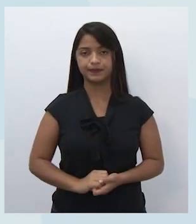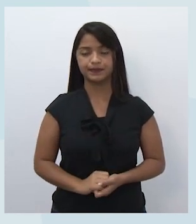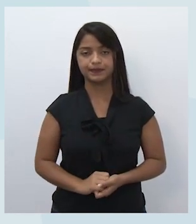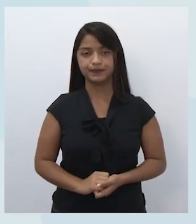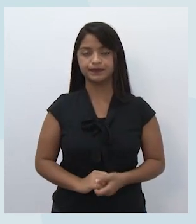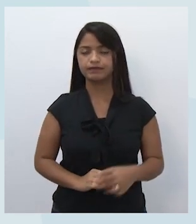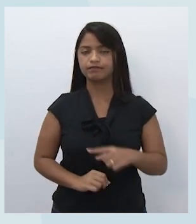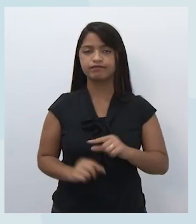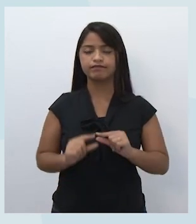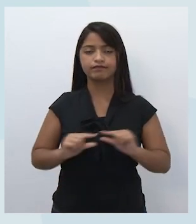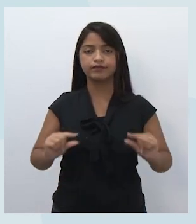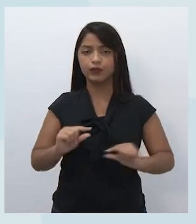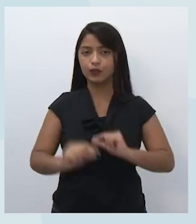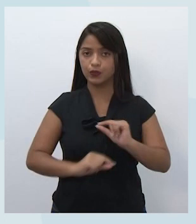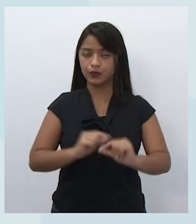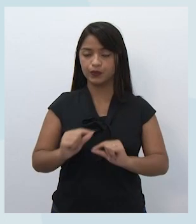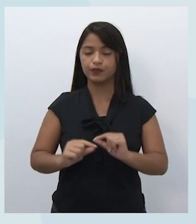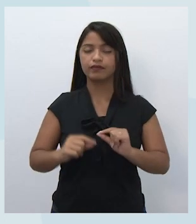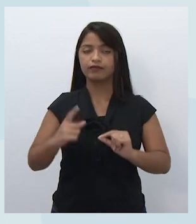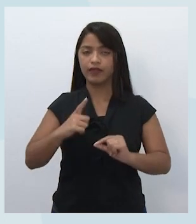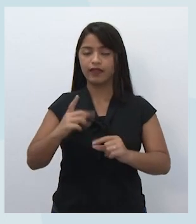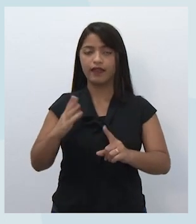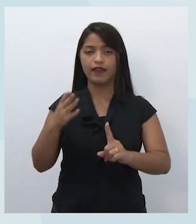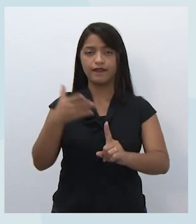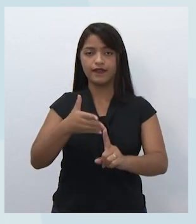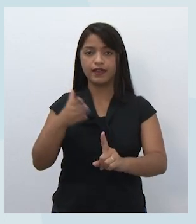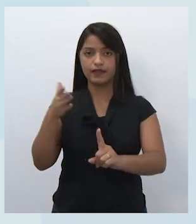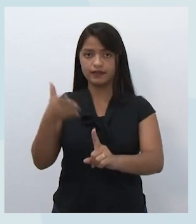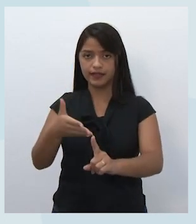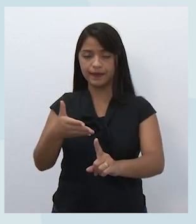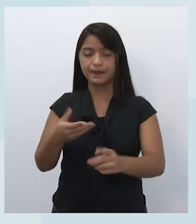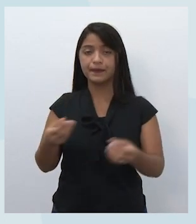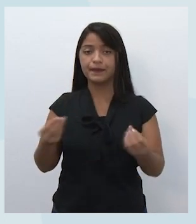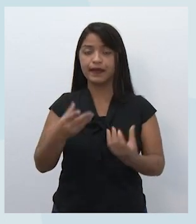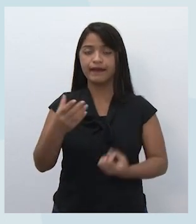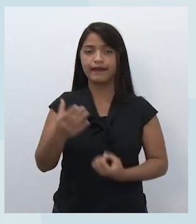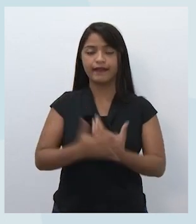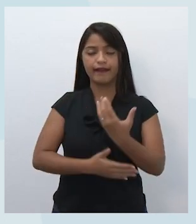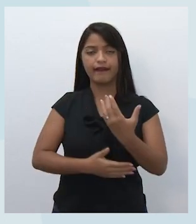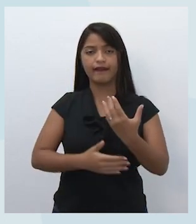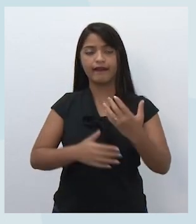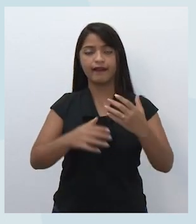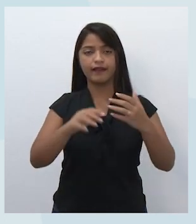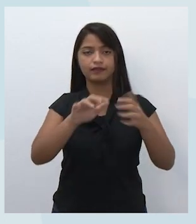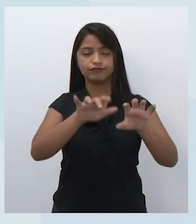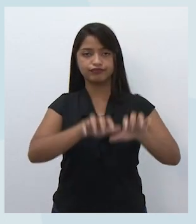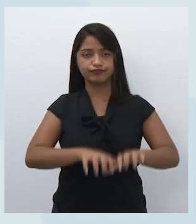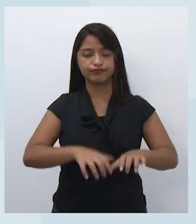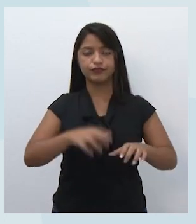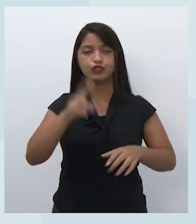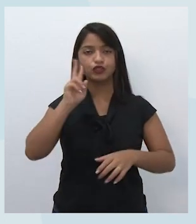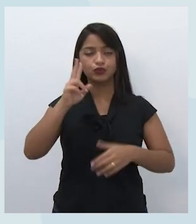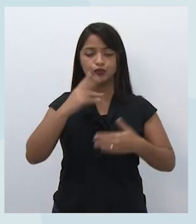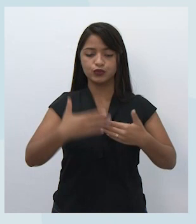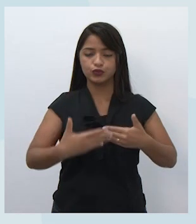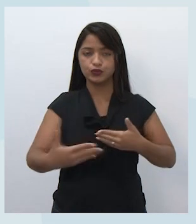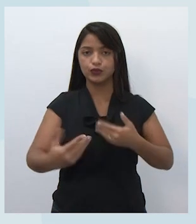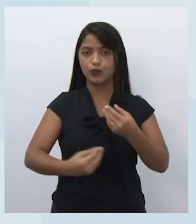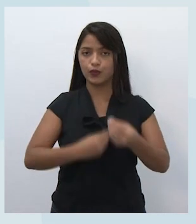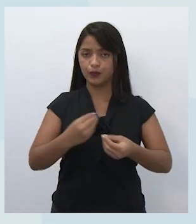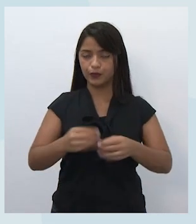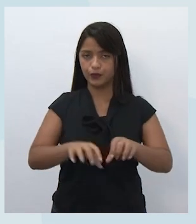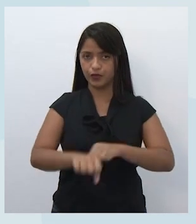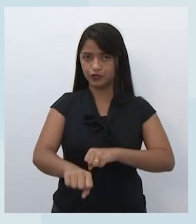que estabelece os referenciais para a elaboração dos itinerários formativos. Além disso, nós temos a